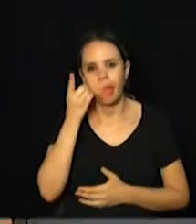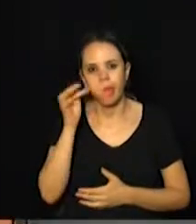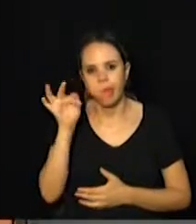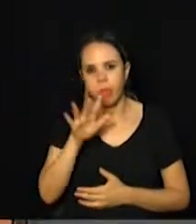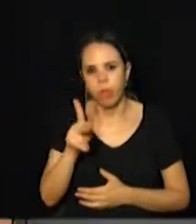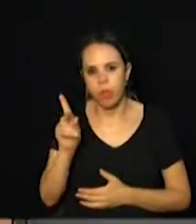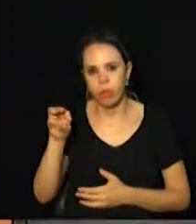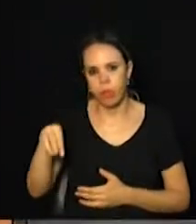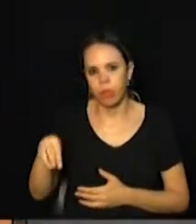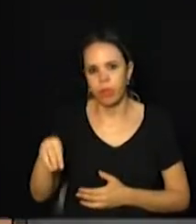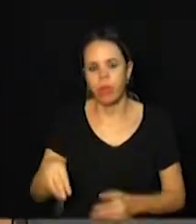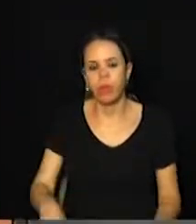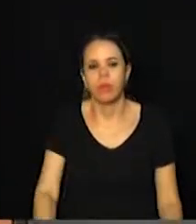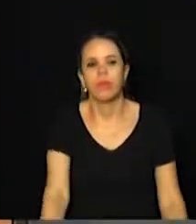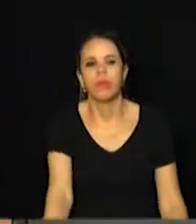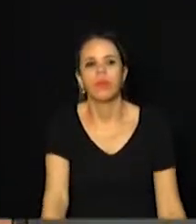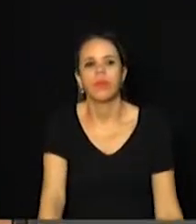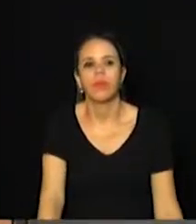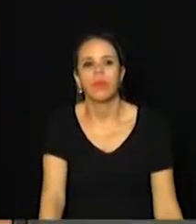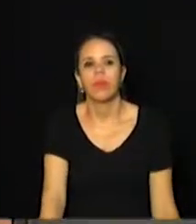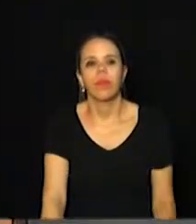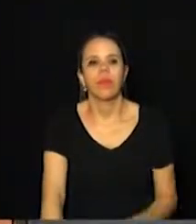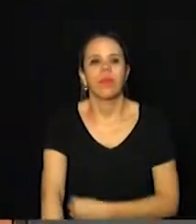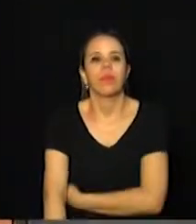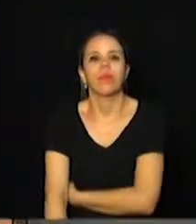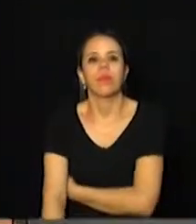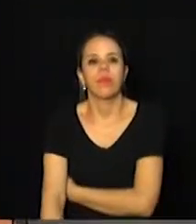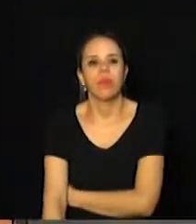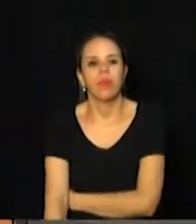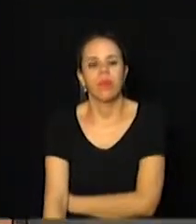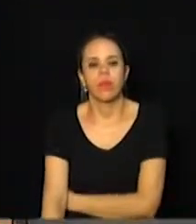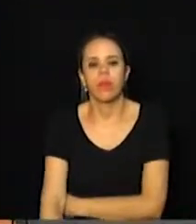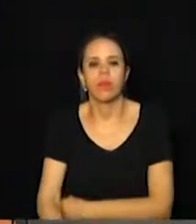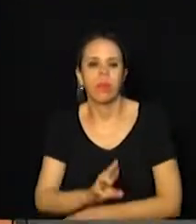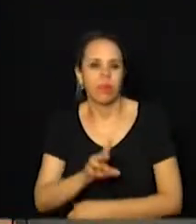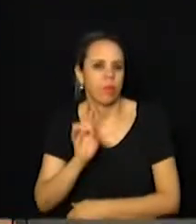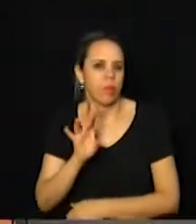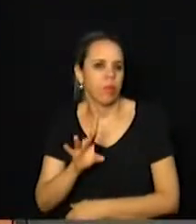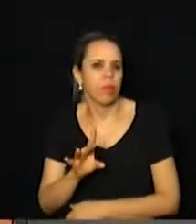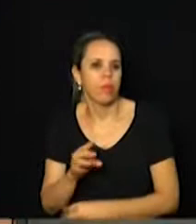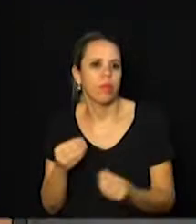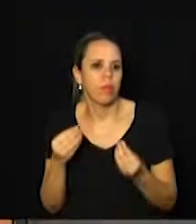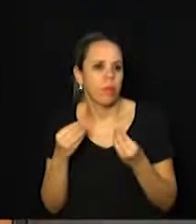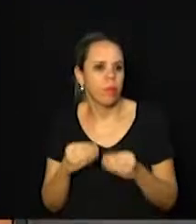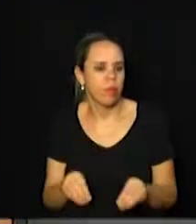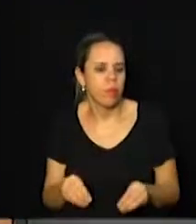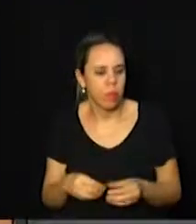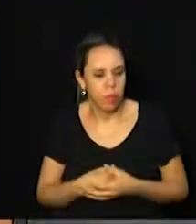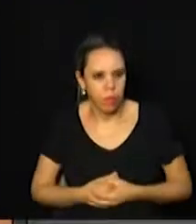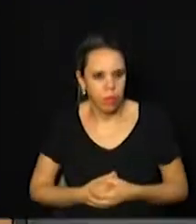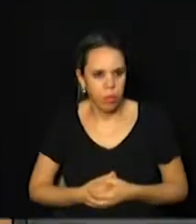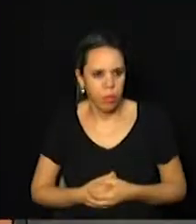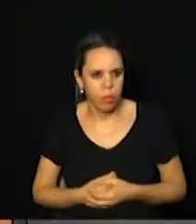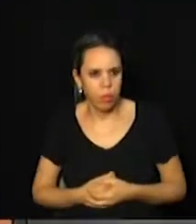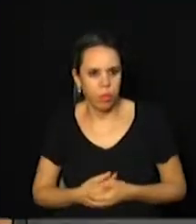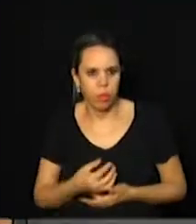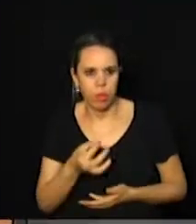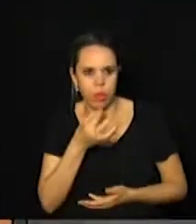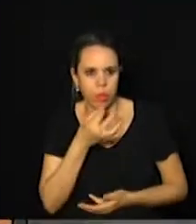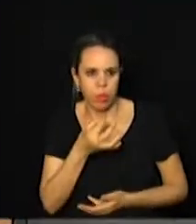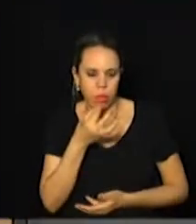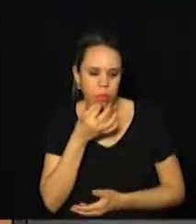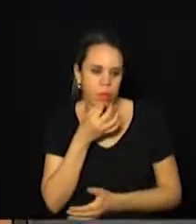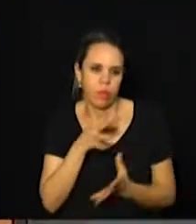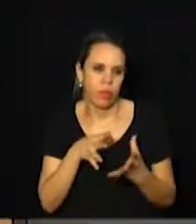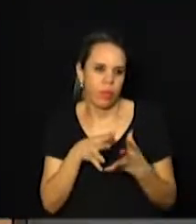Kim kataguiri né Não só pelo impacto do ponto de vista da